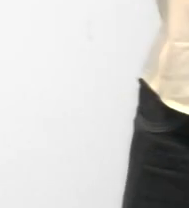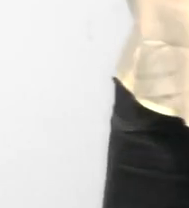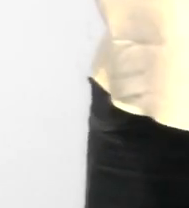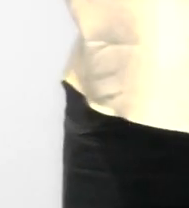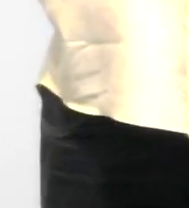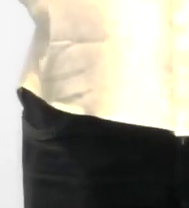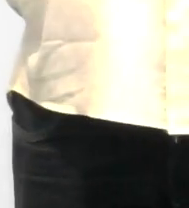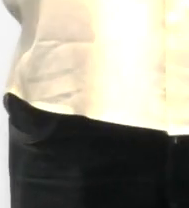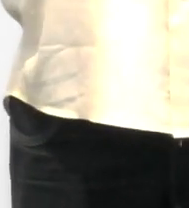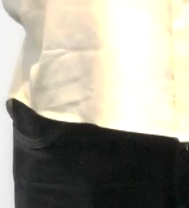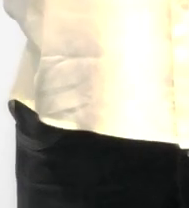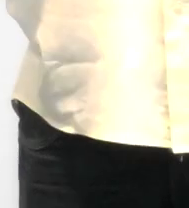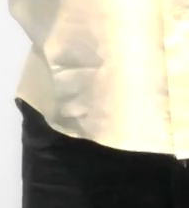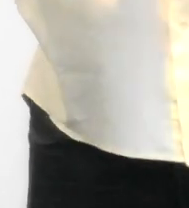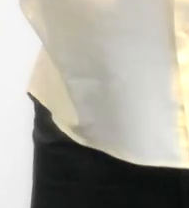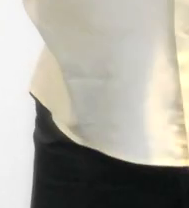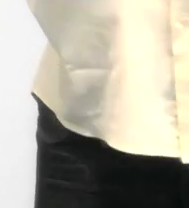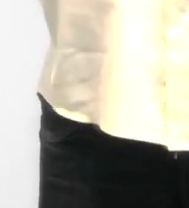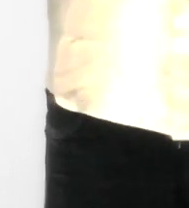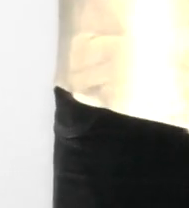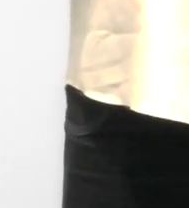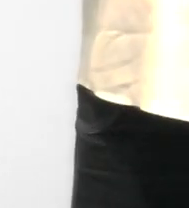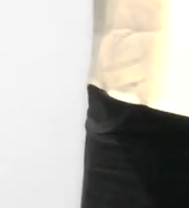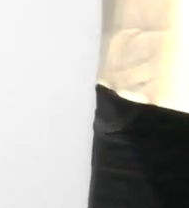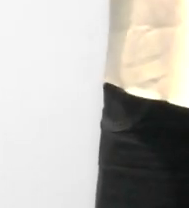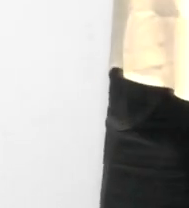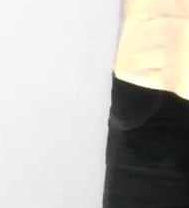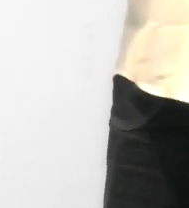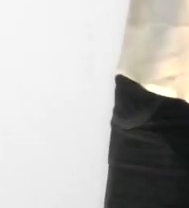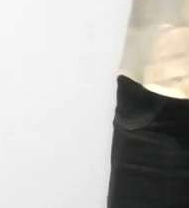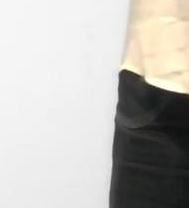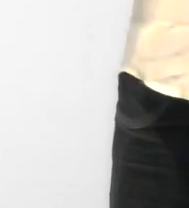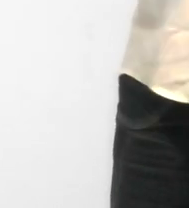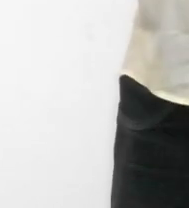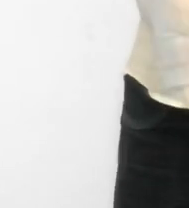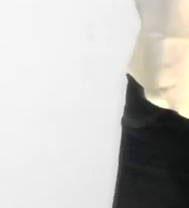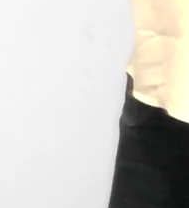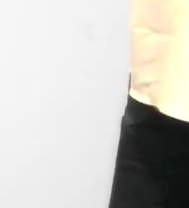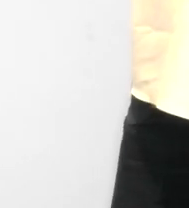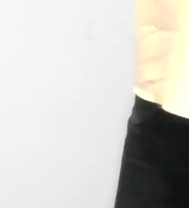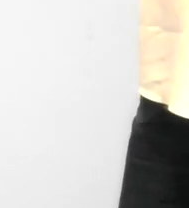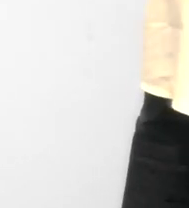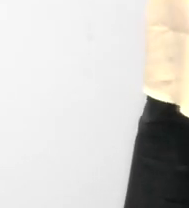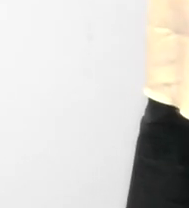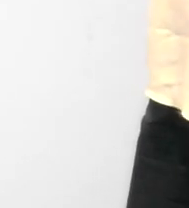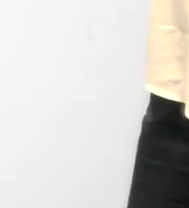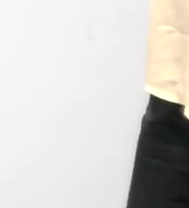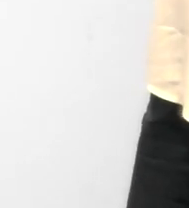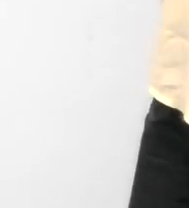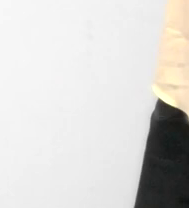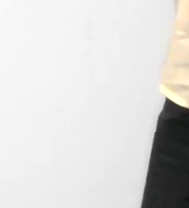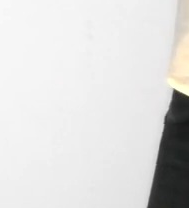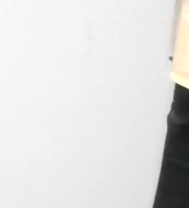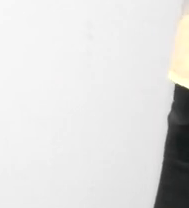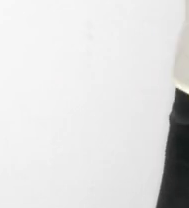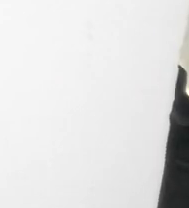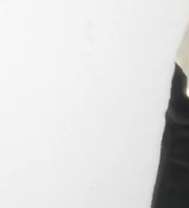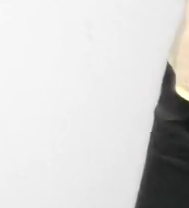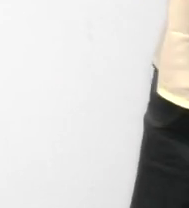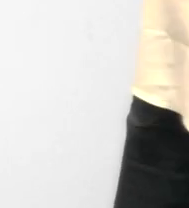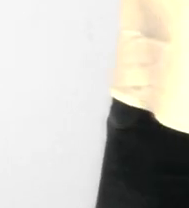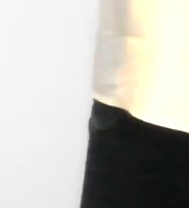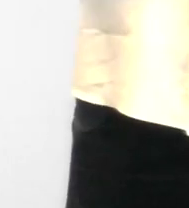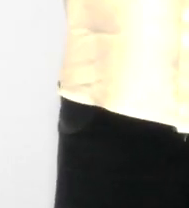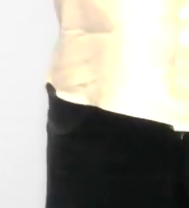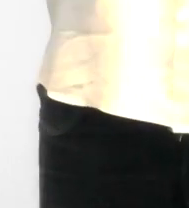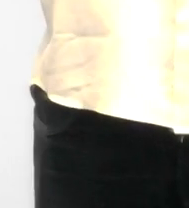e quem tem agora nós não podemos pagar mais então Deputado eu encerro aqui minha fala agradecendo o Senhor por essa abertura aqui